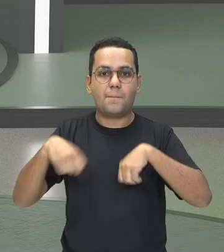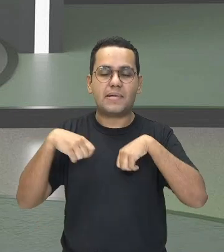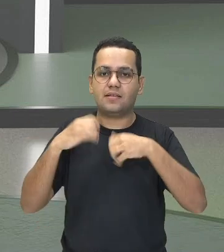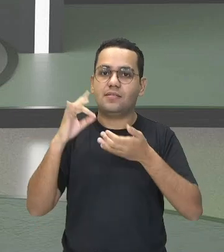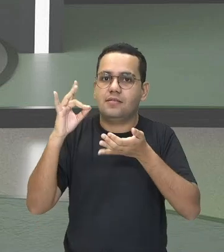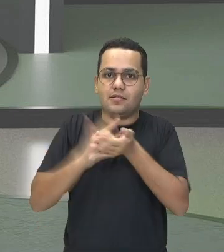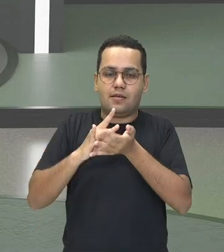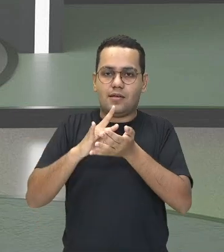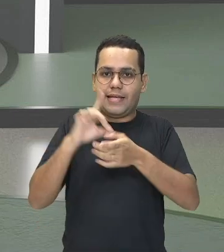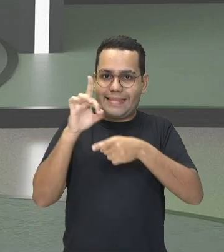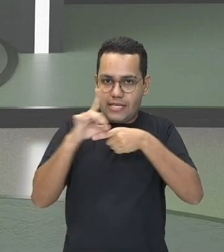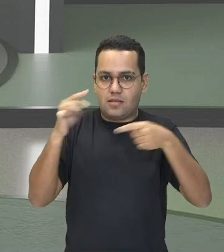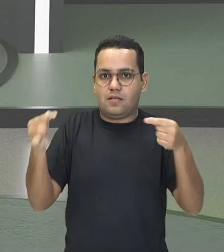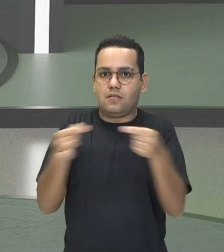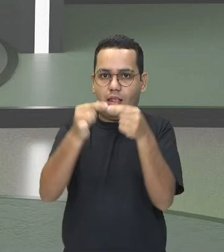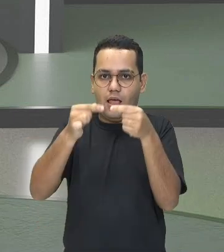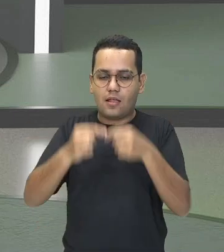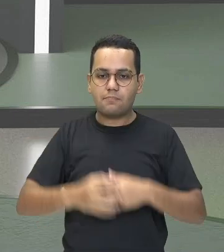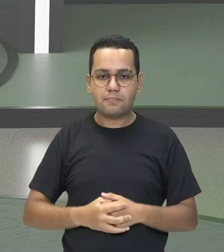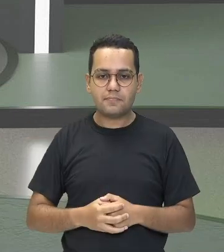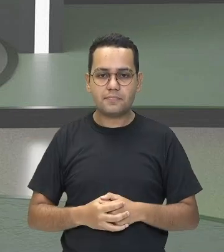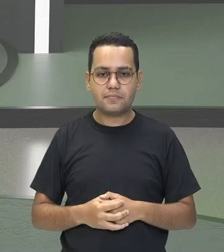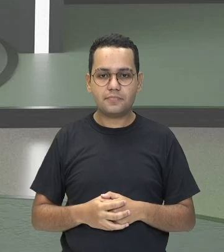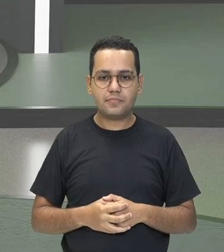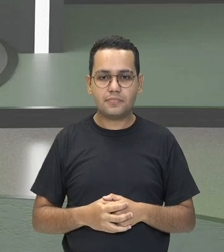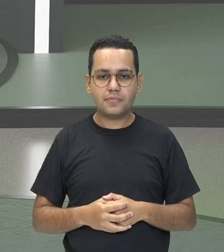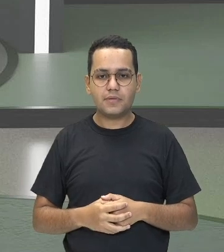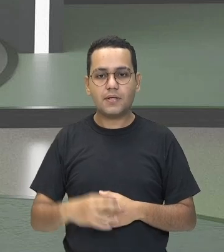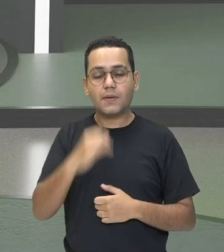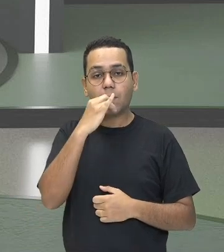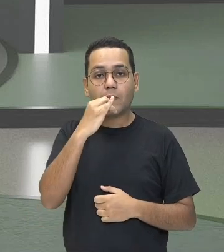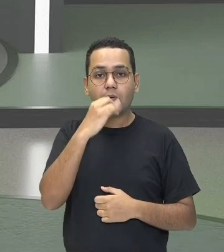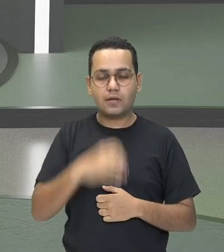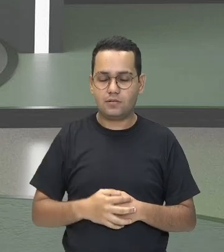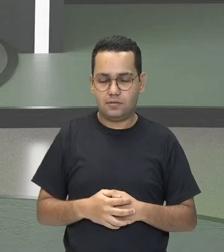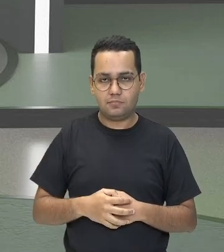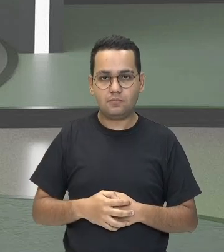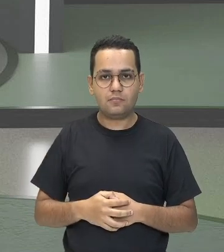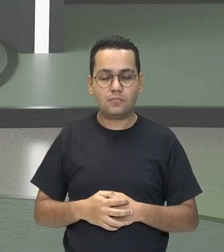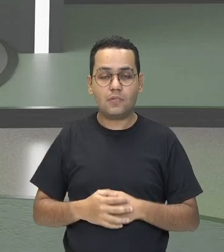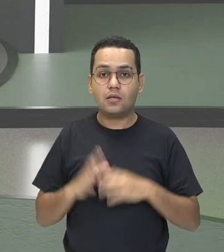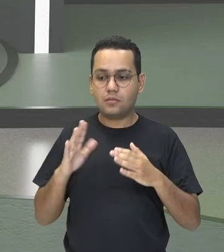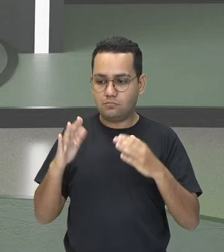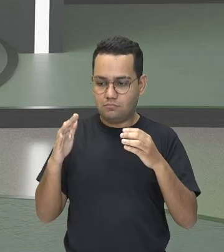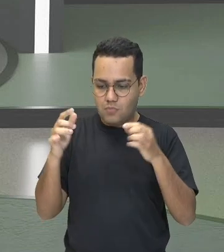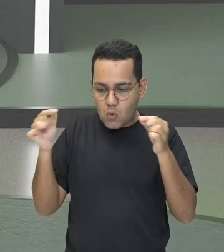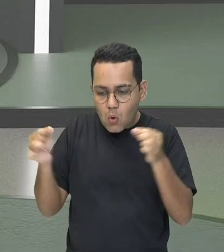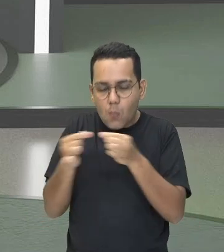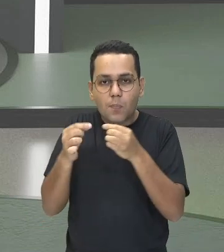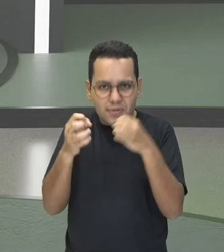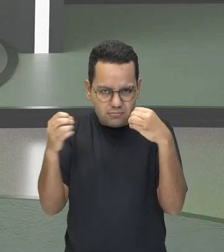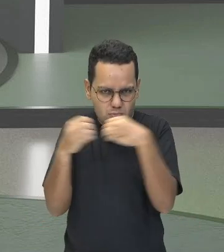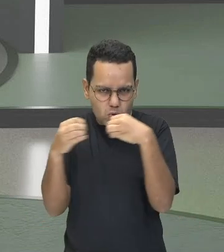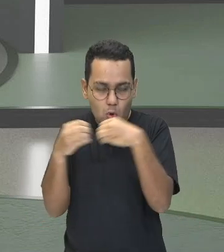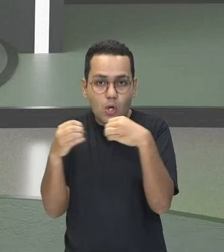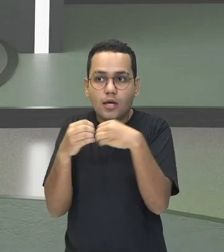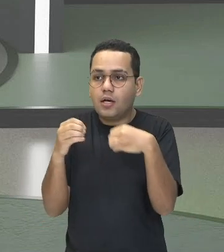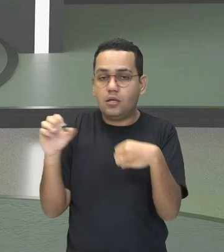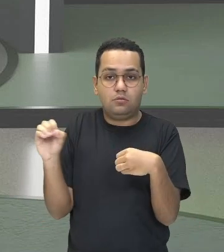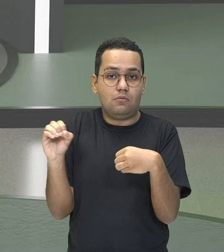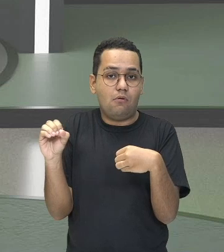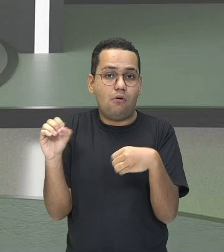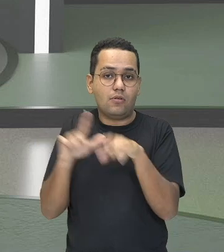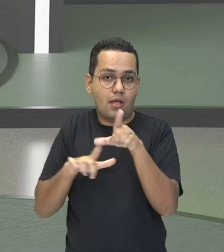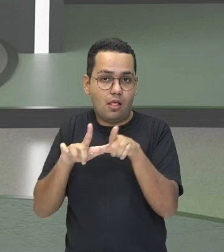o choque ali é entre dois oxigênios não entre o carbono e o oxigênio então choque aqui ele está invertido